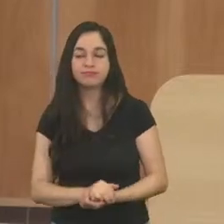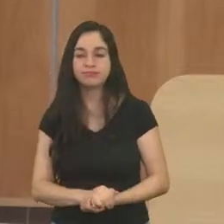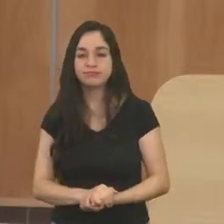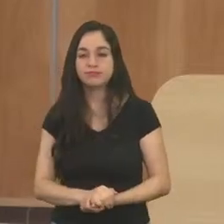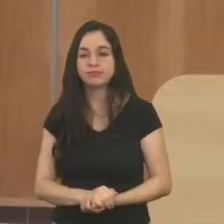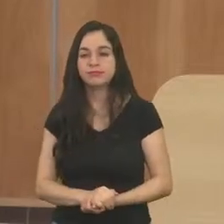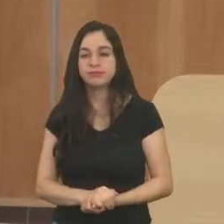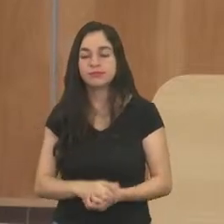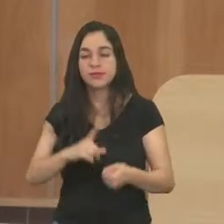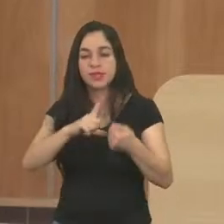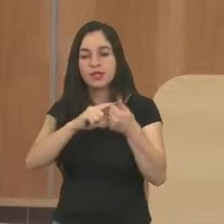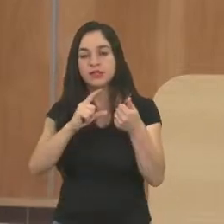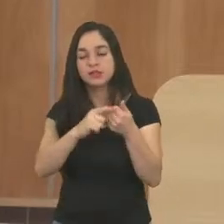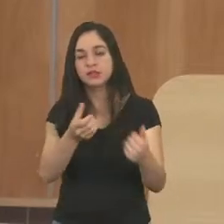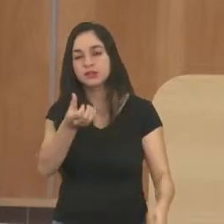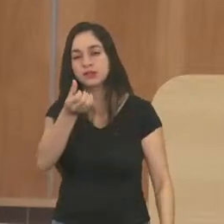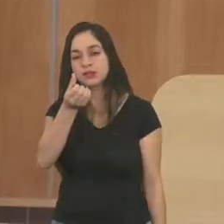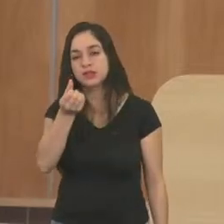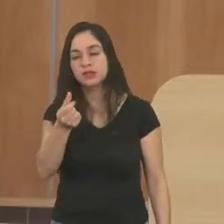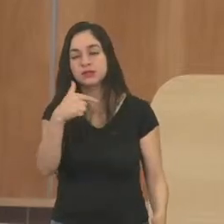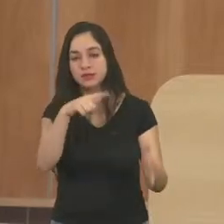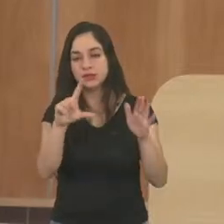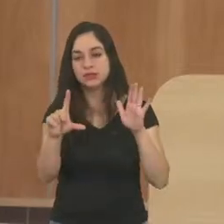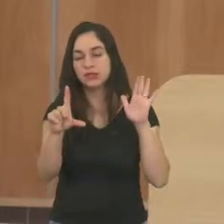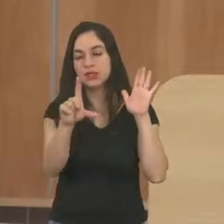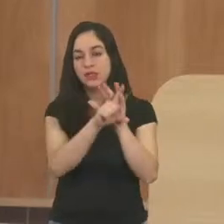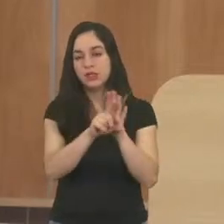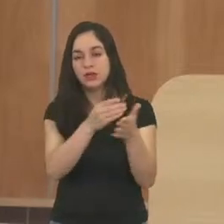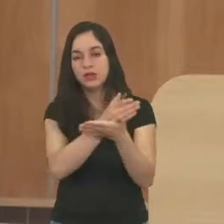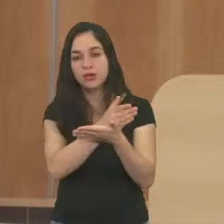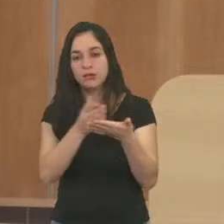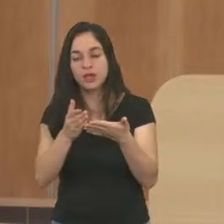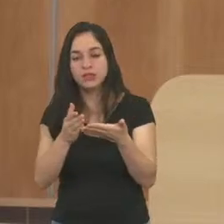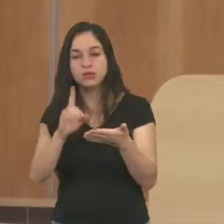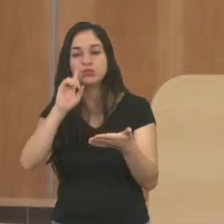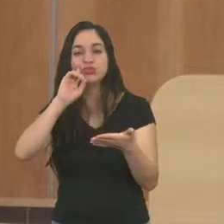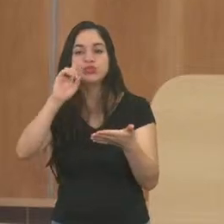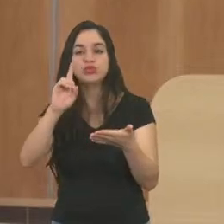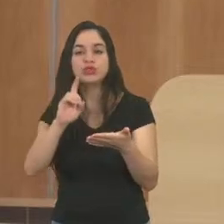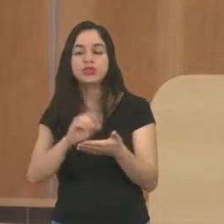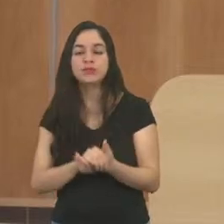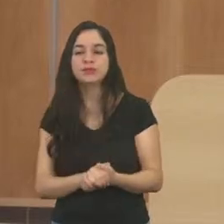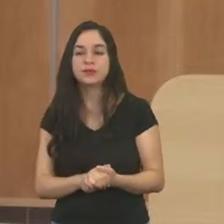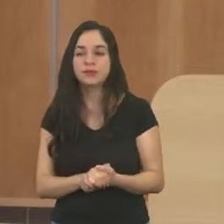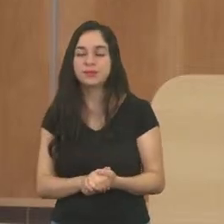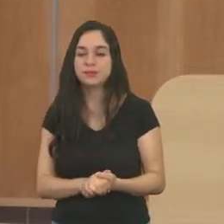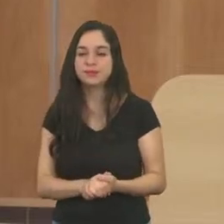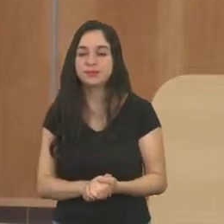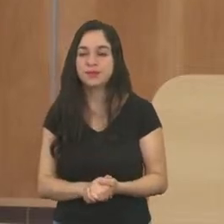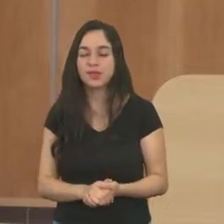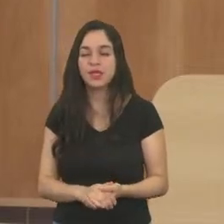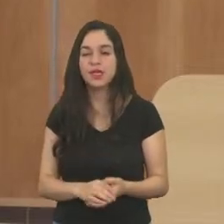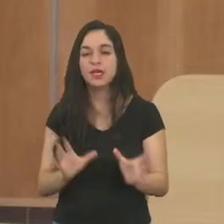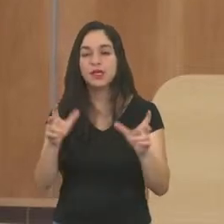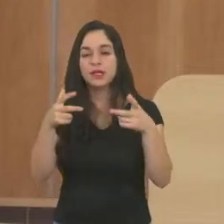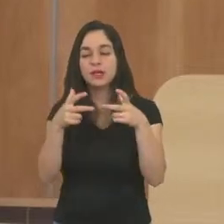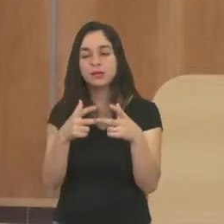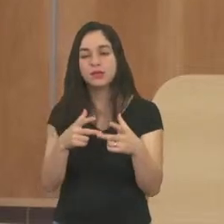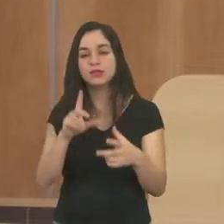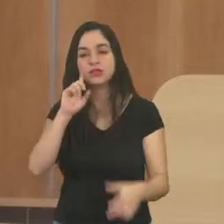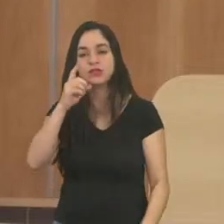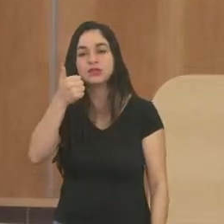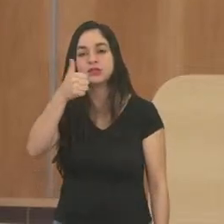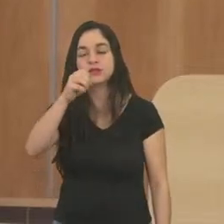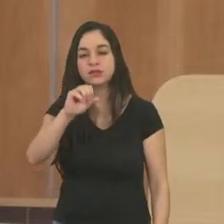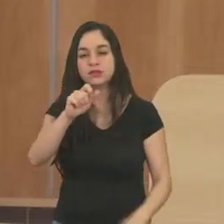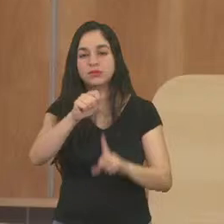Artigo 6º, esta lei entrará em vigor na data de sua publicação. Câmara Municipal de Jacareí, 19 de novembro de 2024.